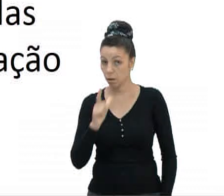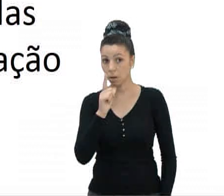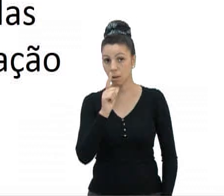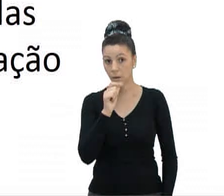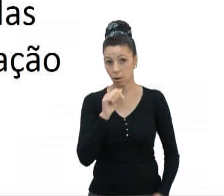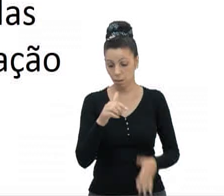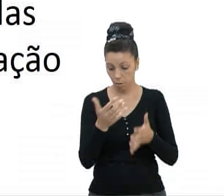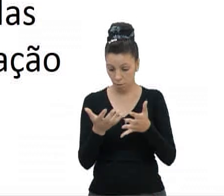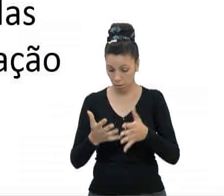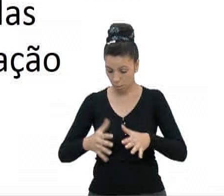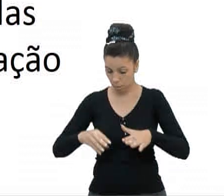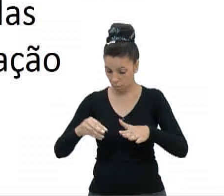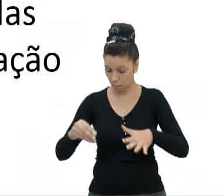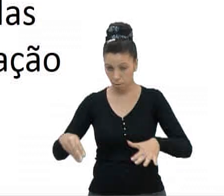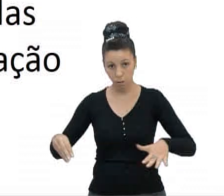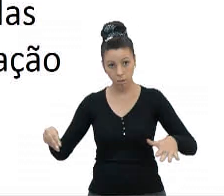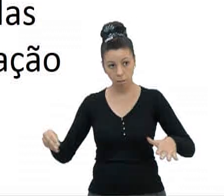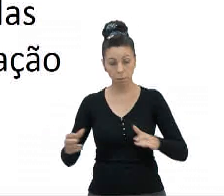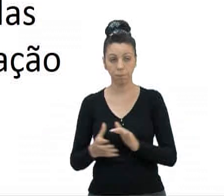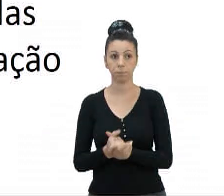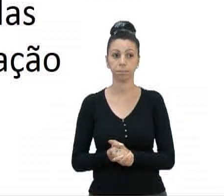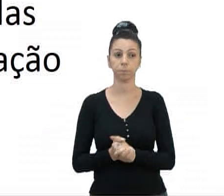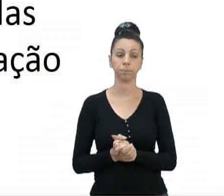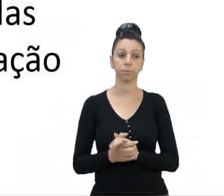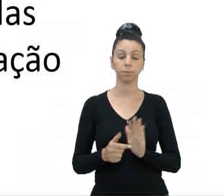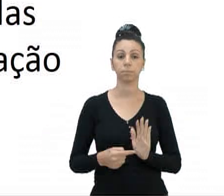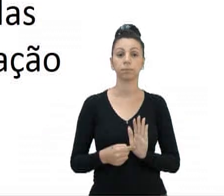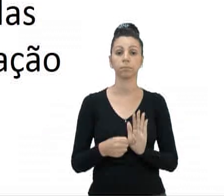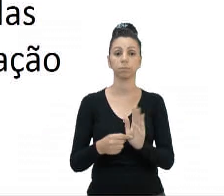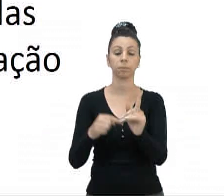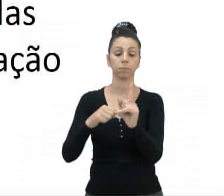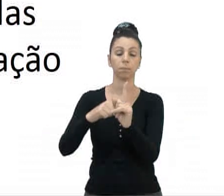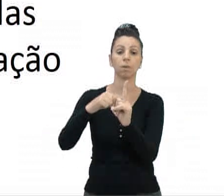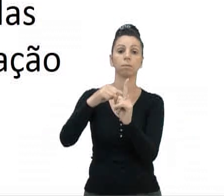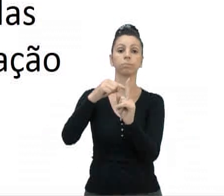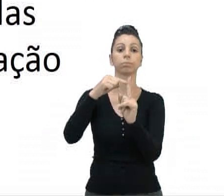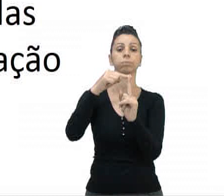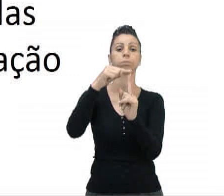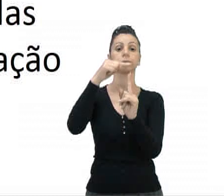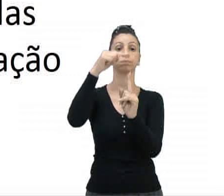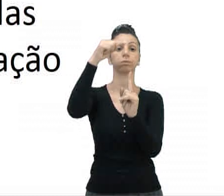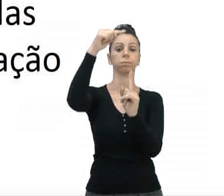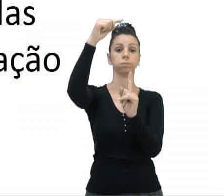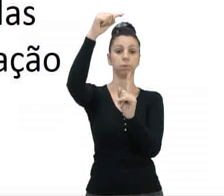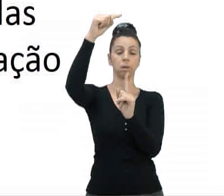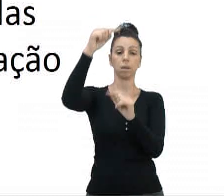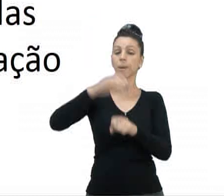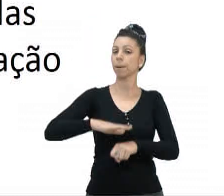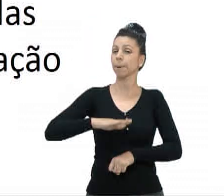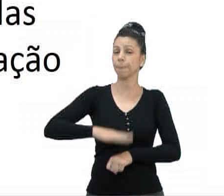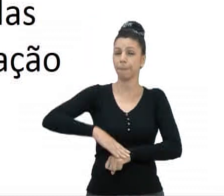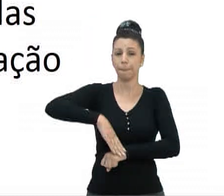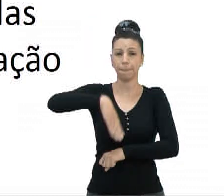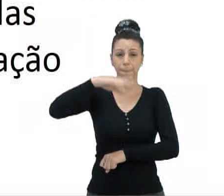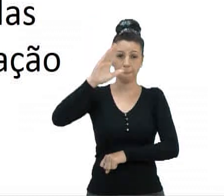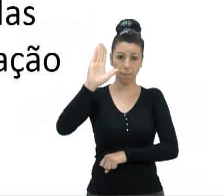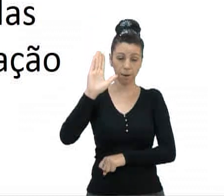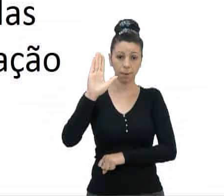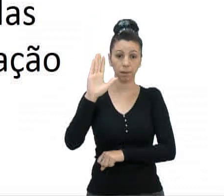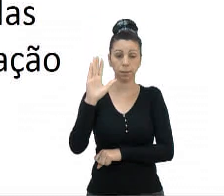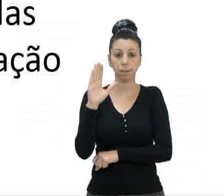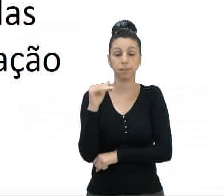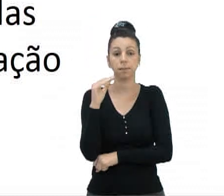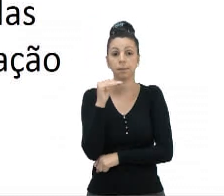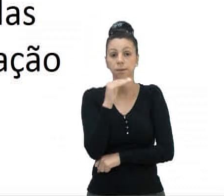do continente, apresentam as médias térmicas mais altas, então é a região mais quente do continente em termos de